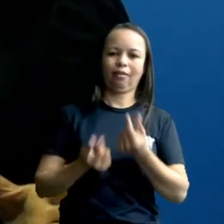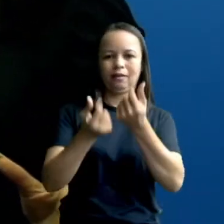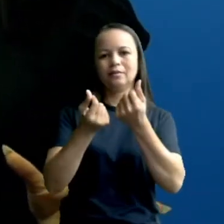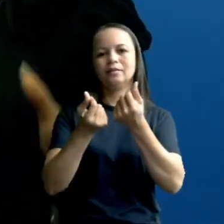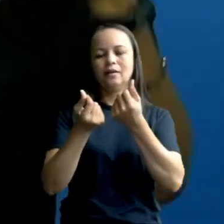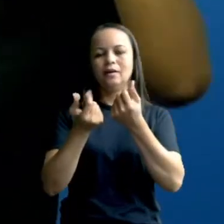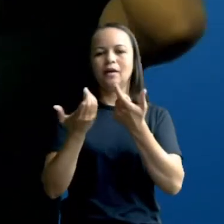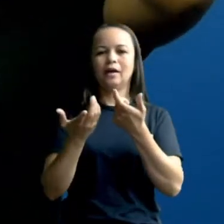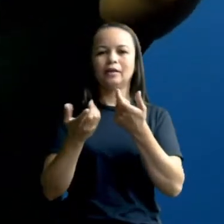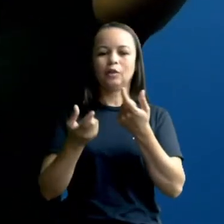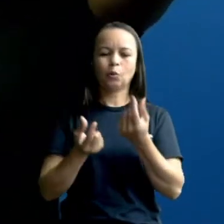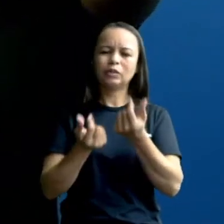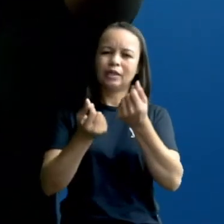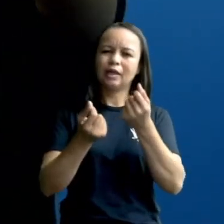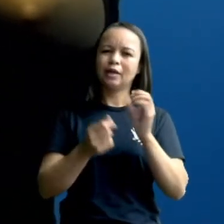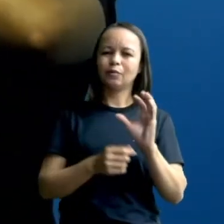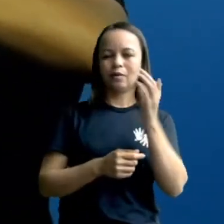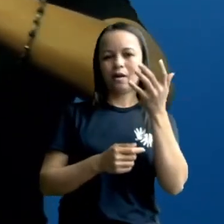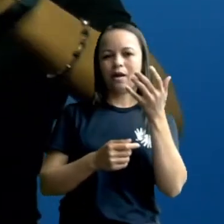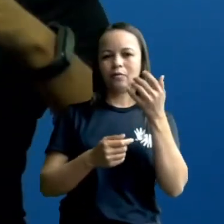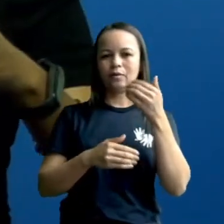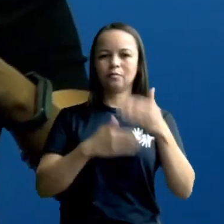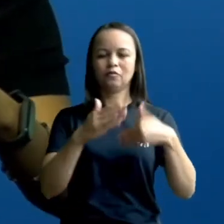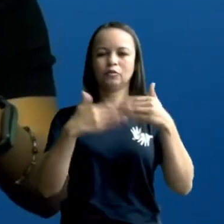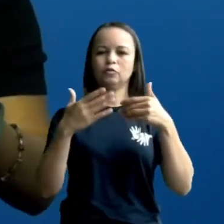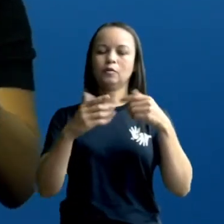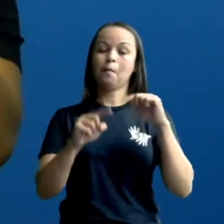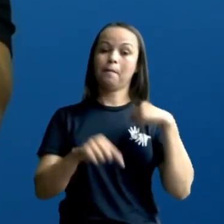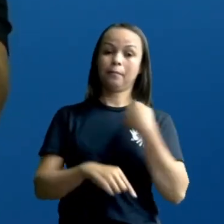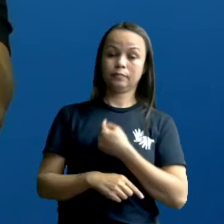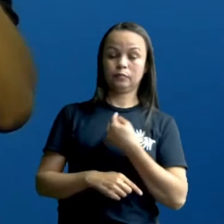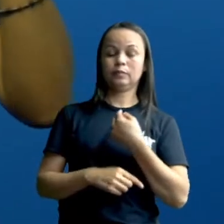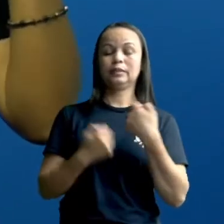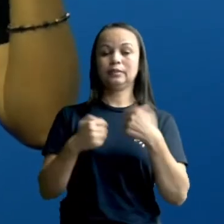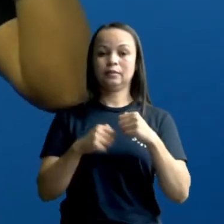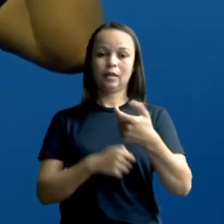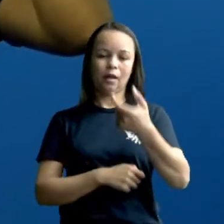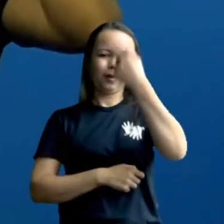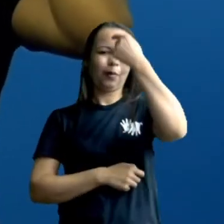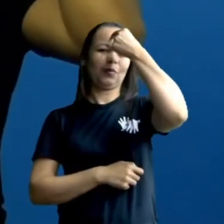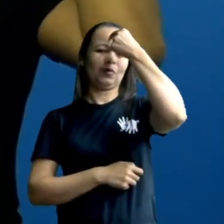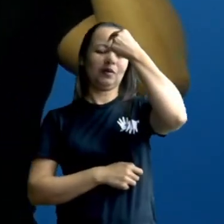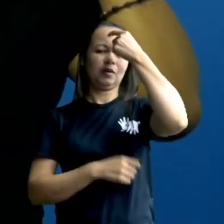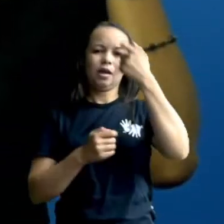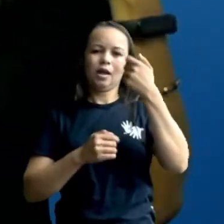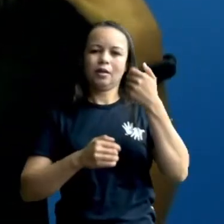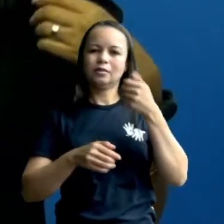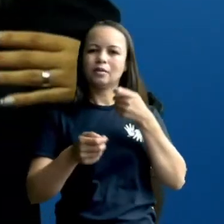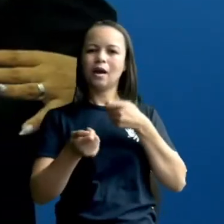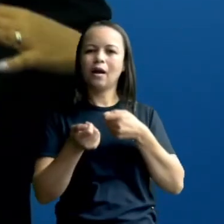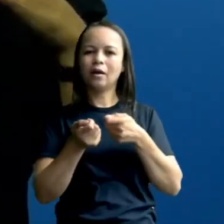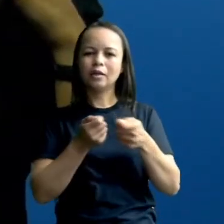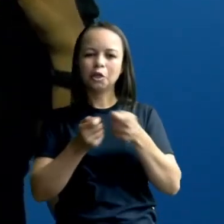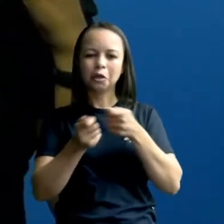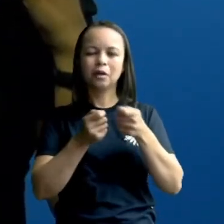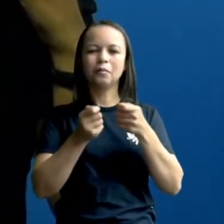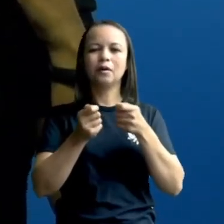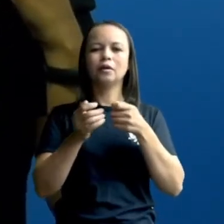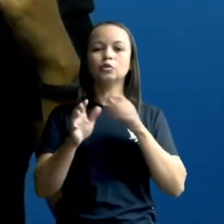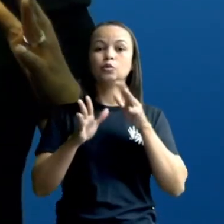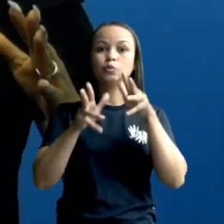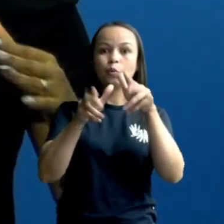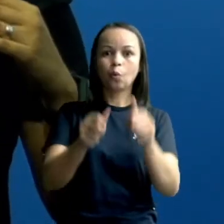move tudo, né? Mas a gente precisa ter consciência e precisa também equilibrar todo esse